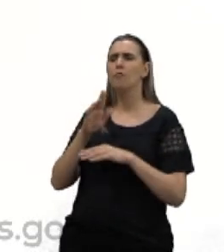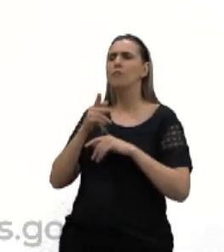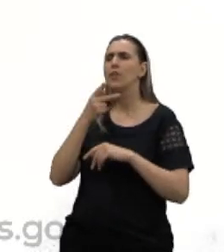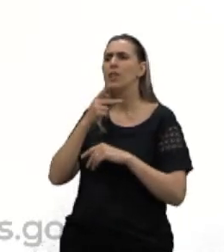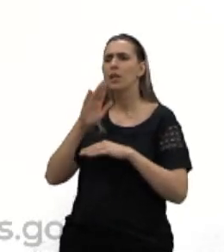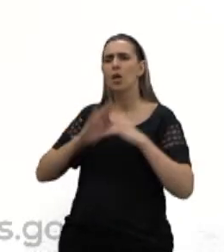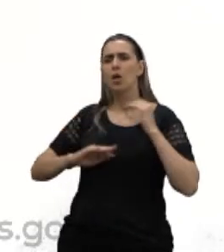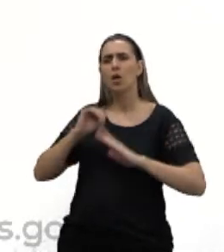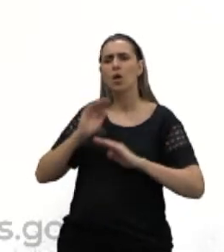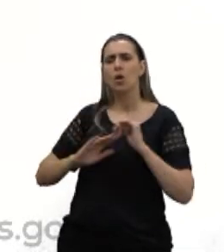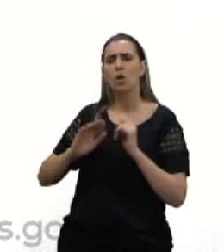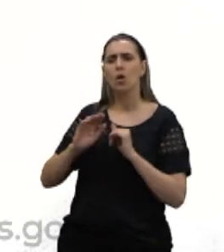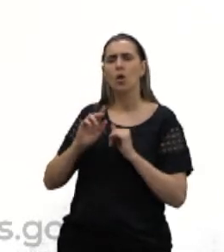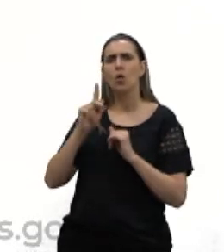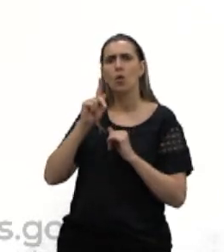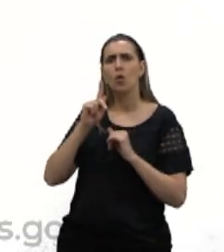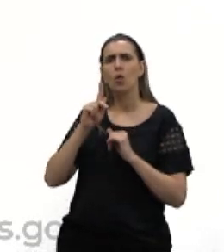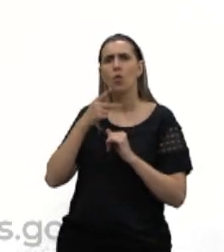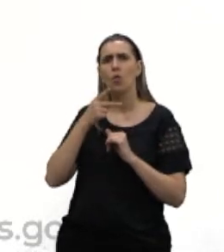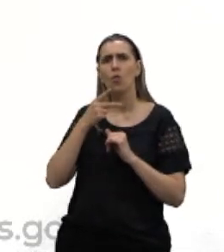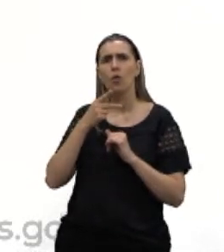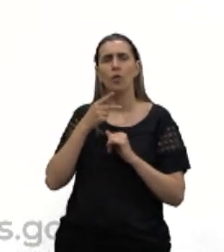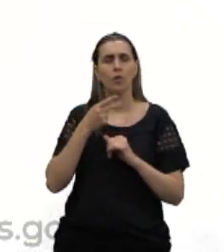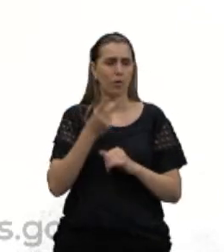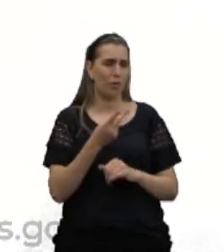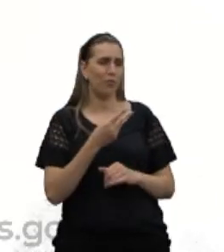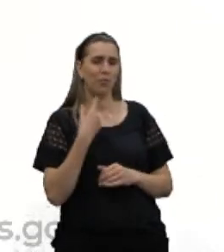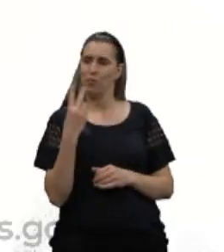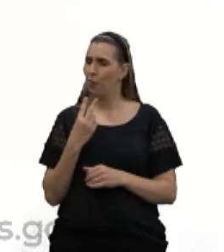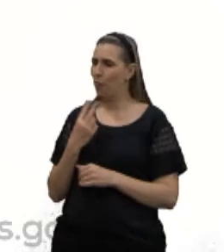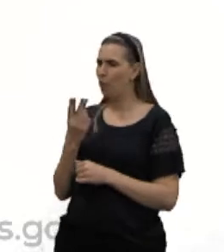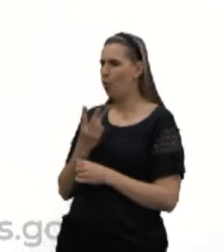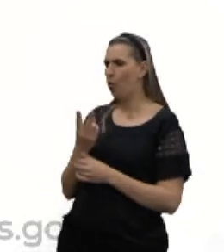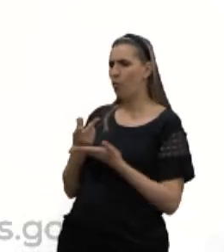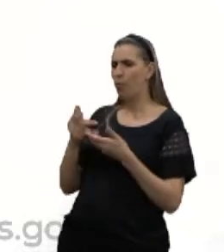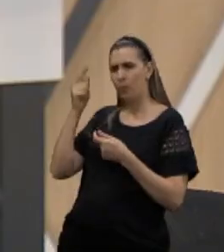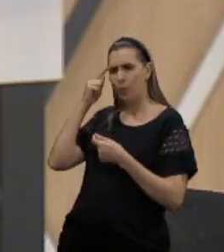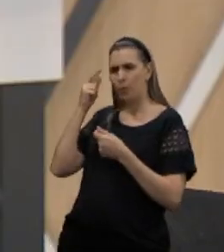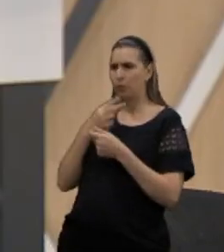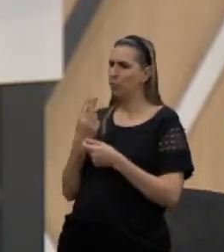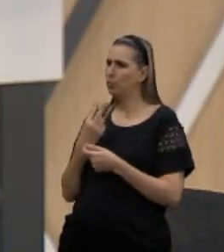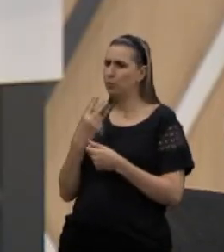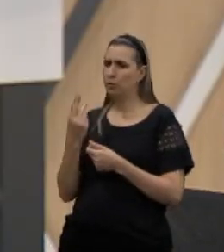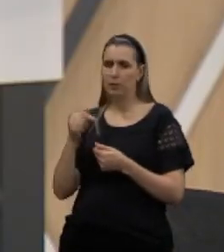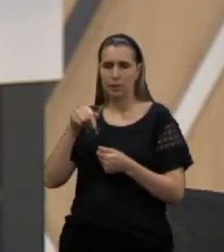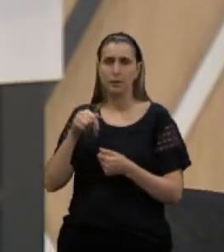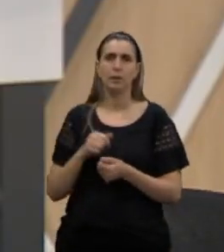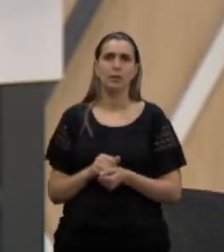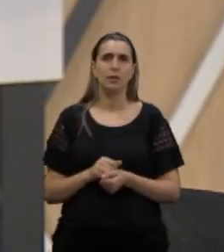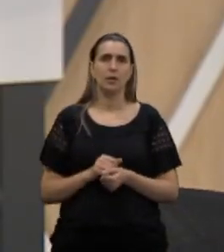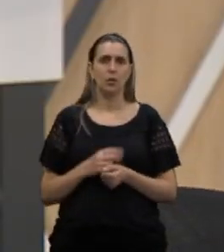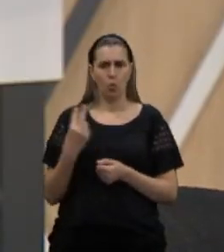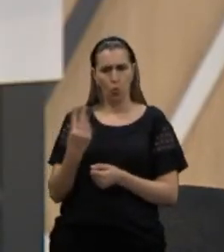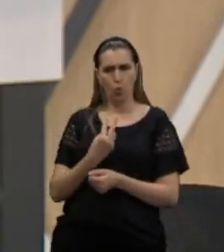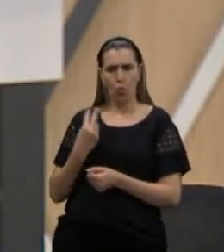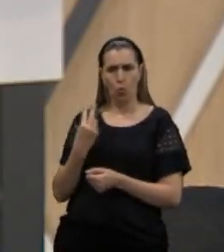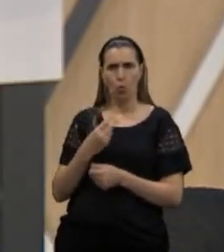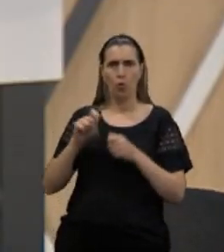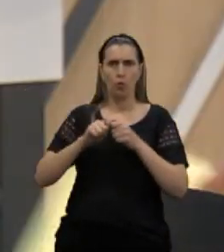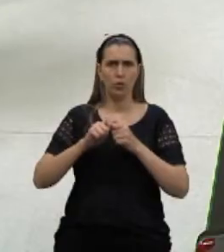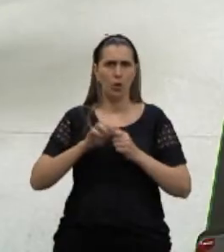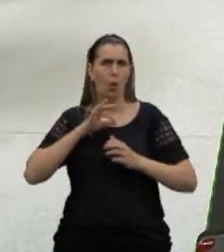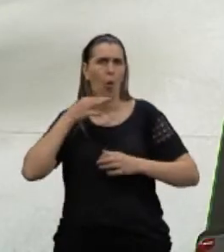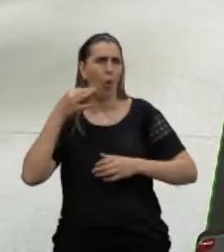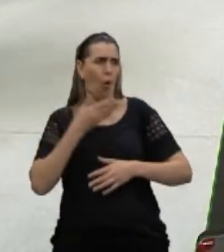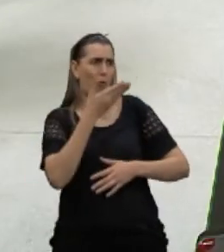Sopraram no meu ouvido que tu vai aprontar comigo e com a Kátia hoje. O que que tu pensou de fazer com a gente? Olha, eu pensei de fazer horrores